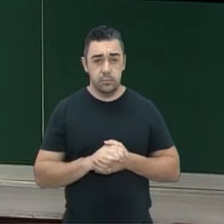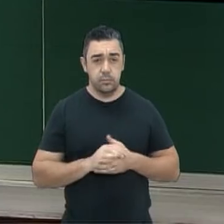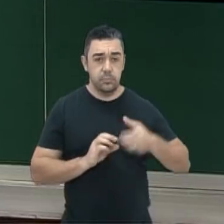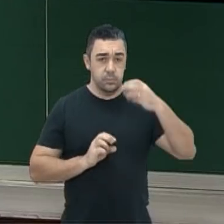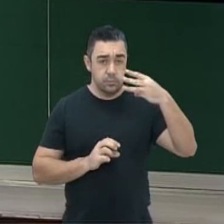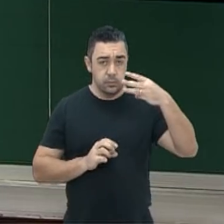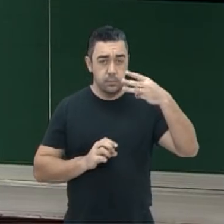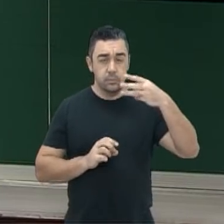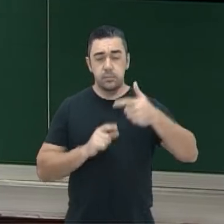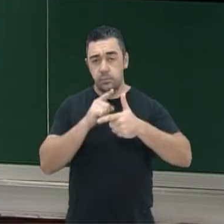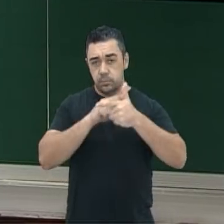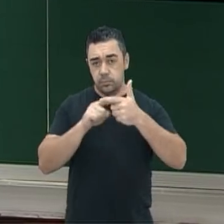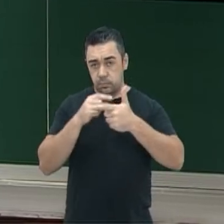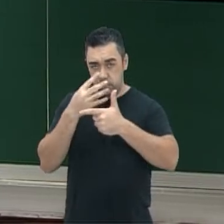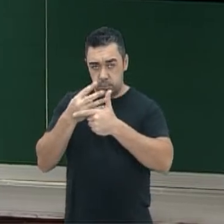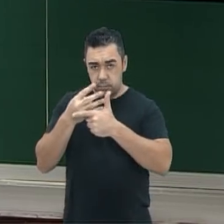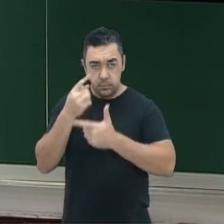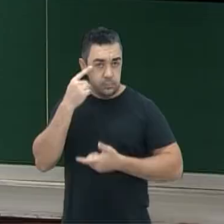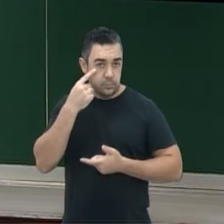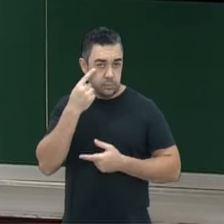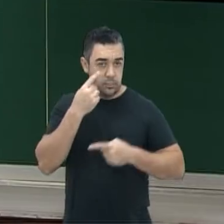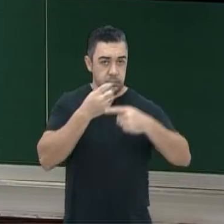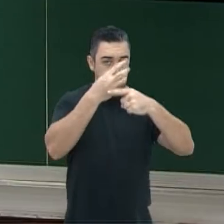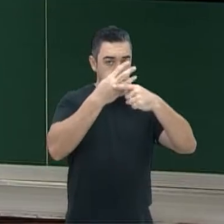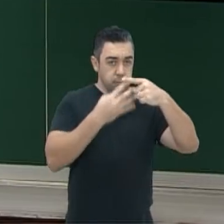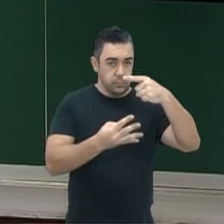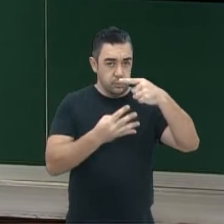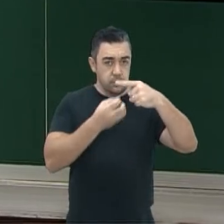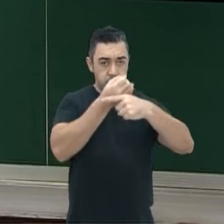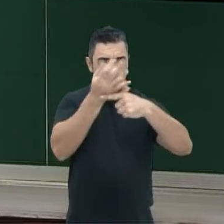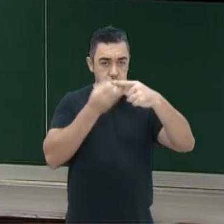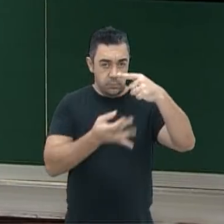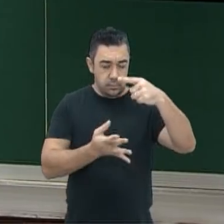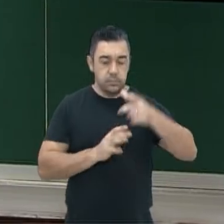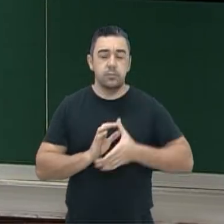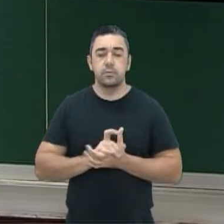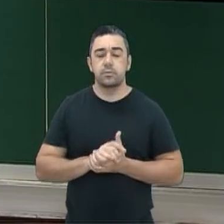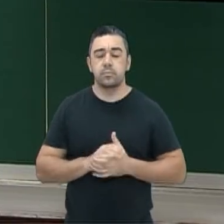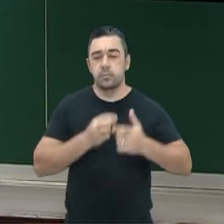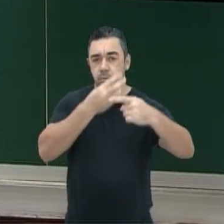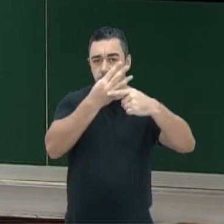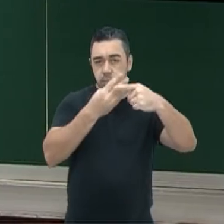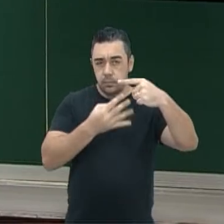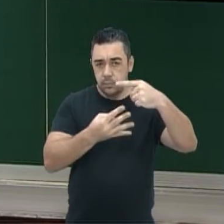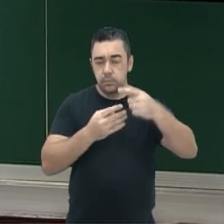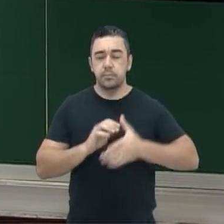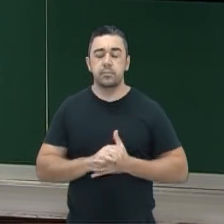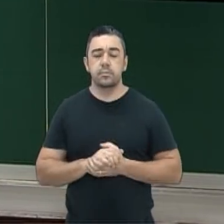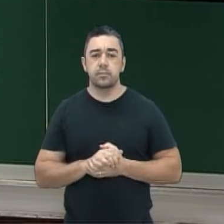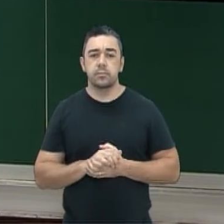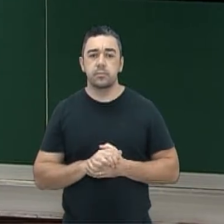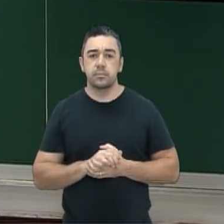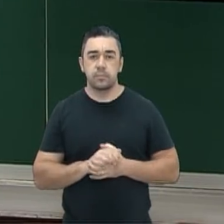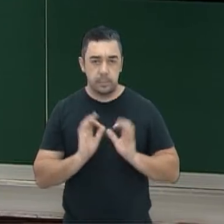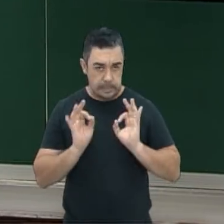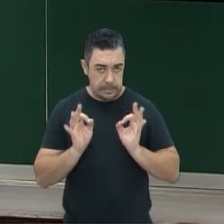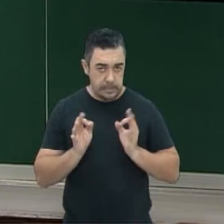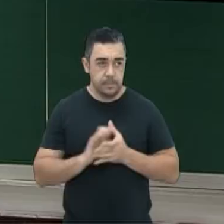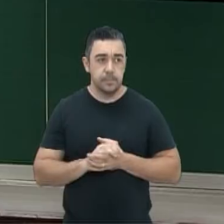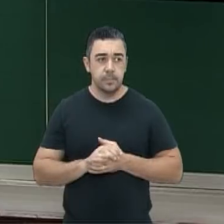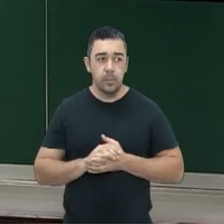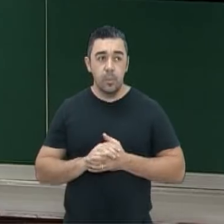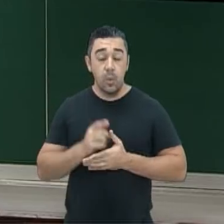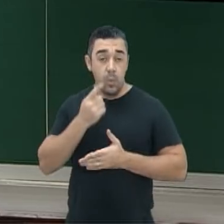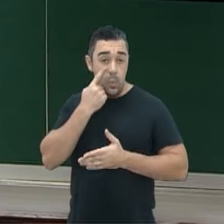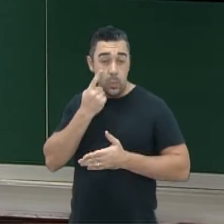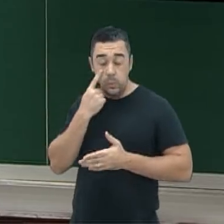3/4. Pegando a ideia de uma fração, pegando a ideia de divisão. 3 dividido por 4, certo? O que